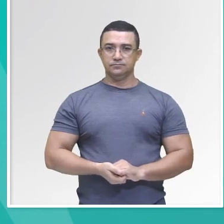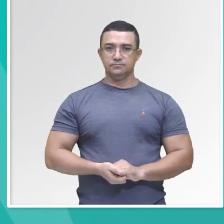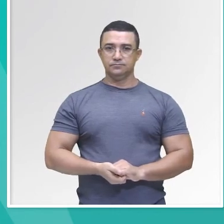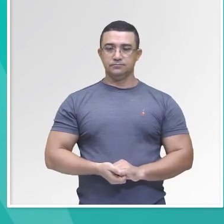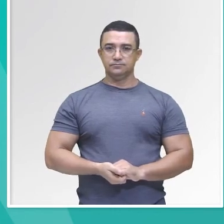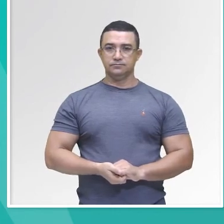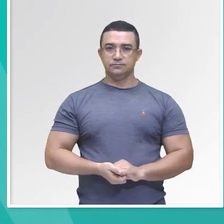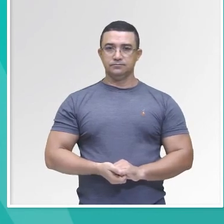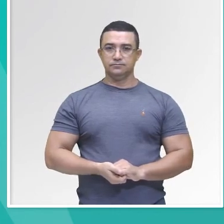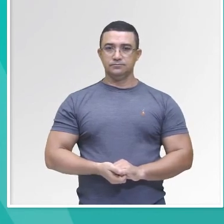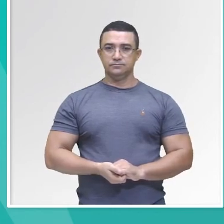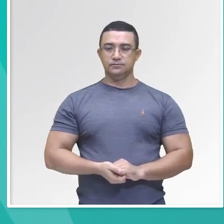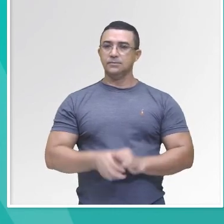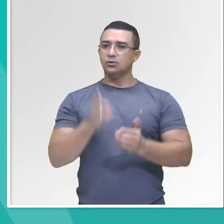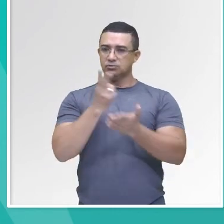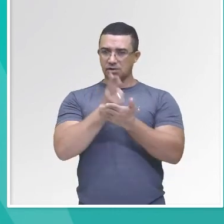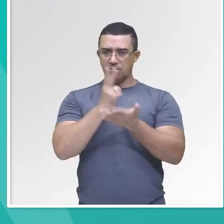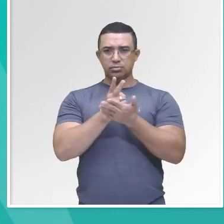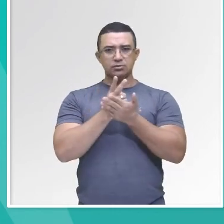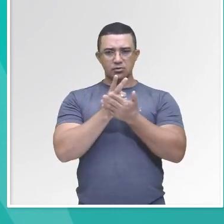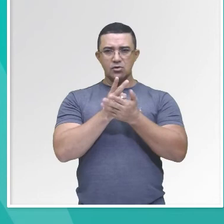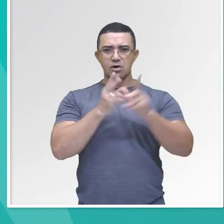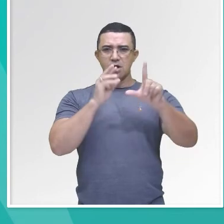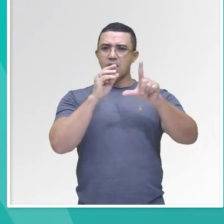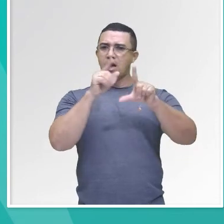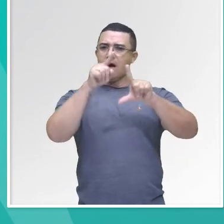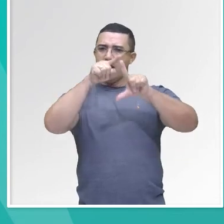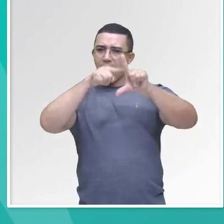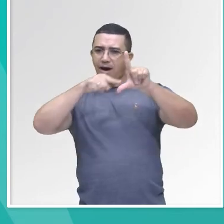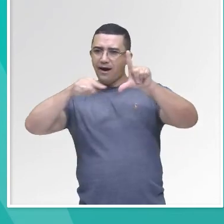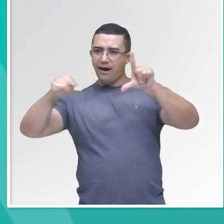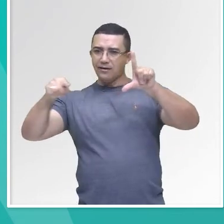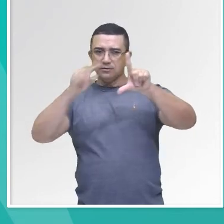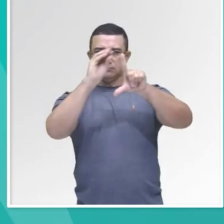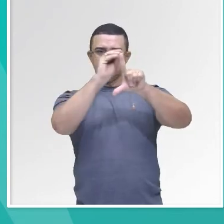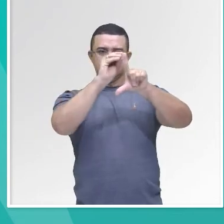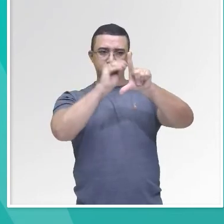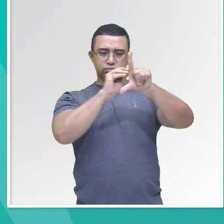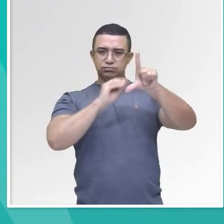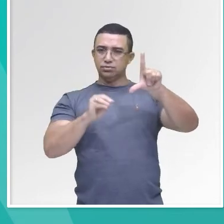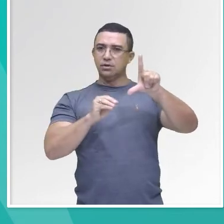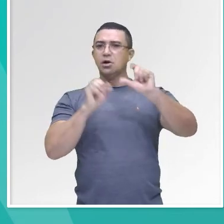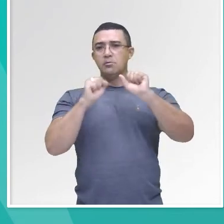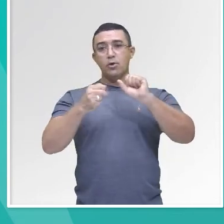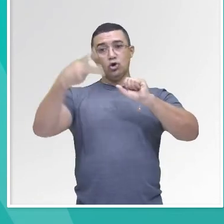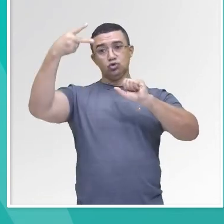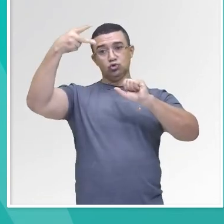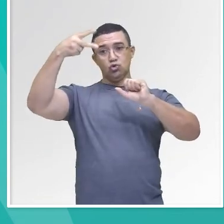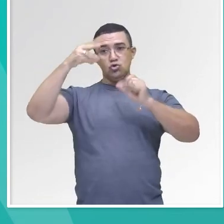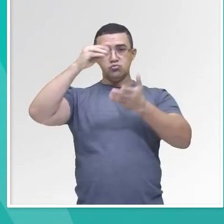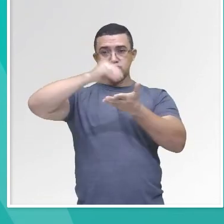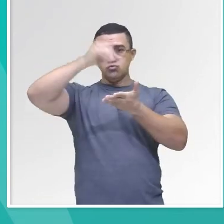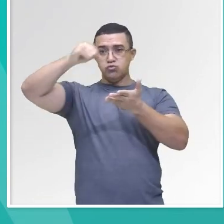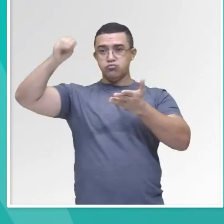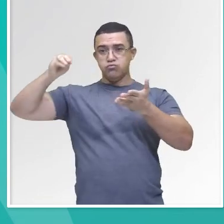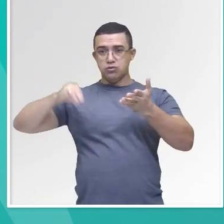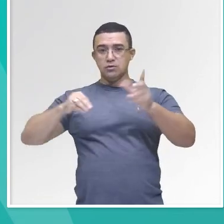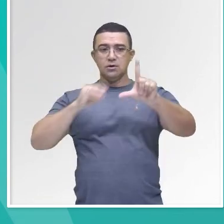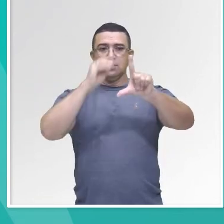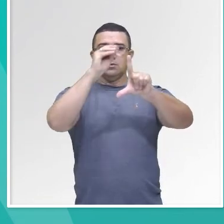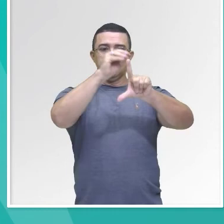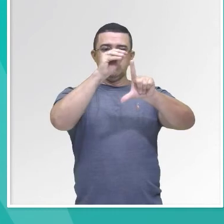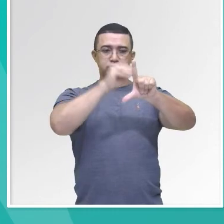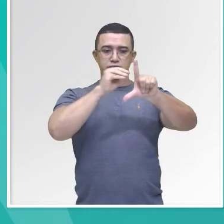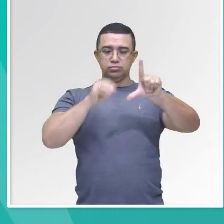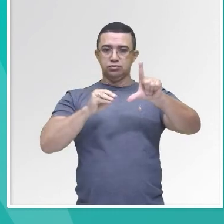vai fazer um formato de L. Por isso que dizem que ele pode saltar, né, sobre as peças. Vamos supor que nós temos